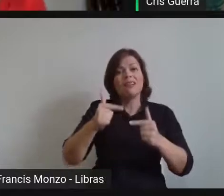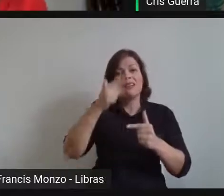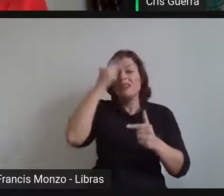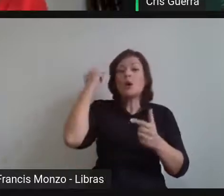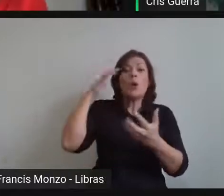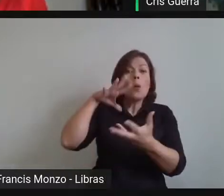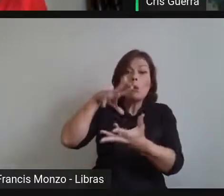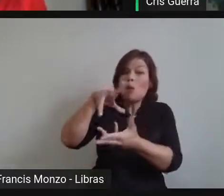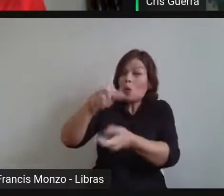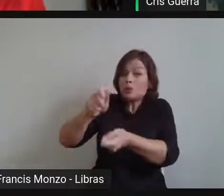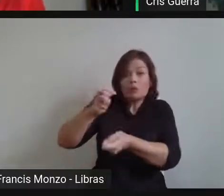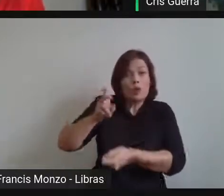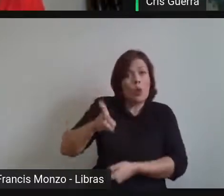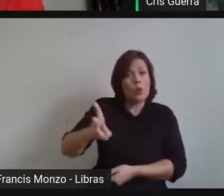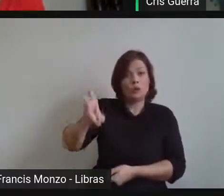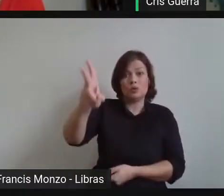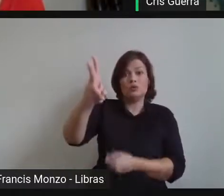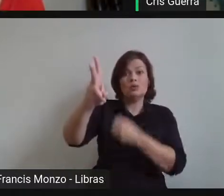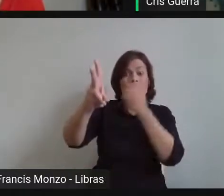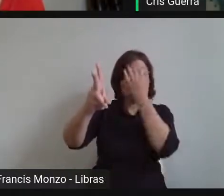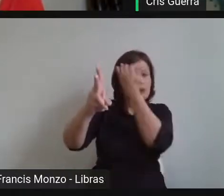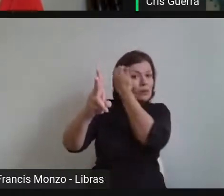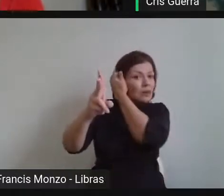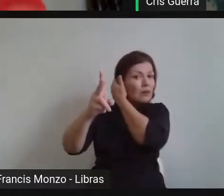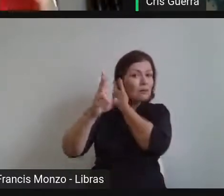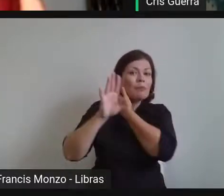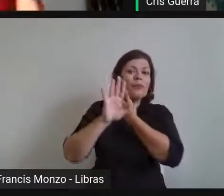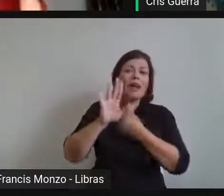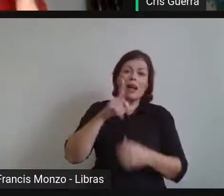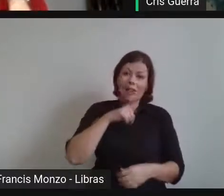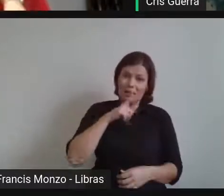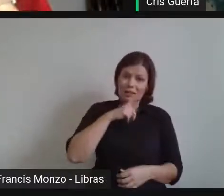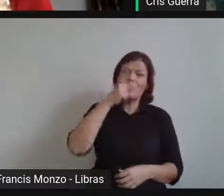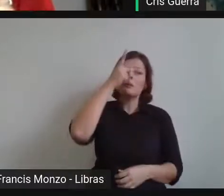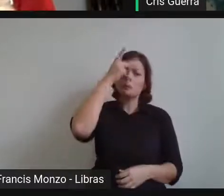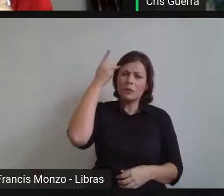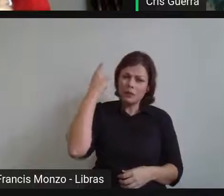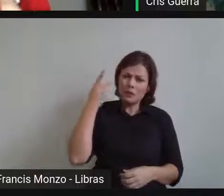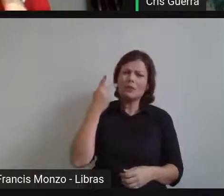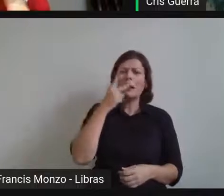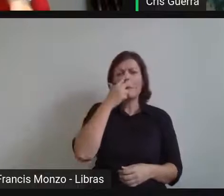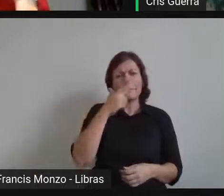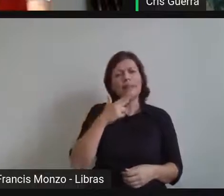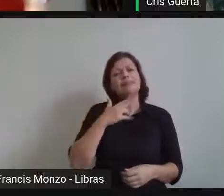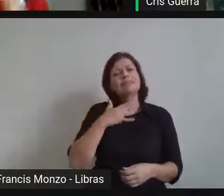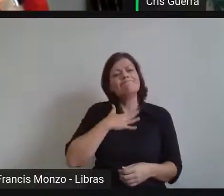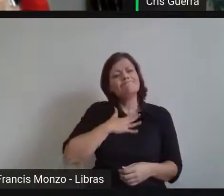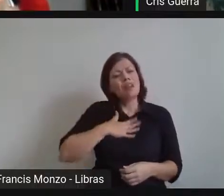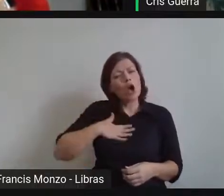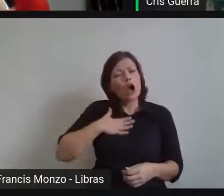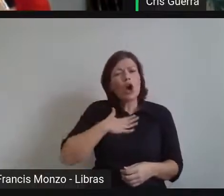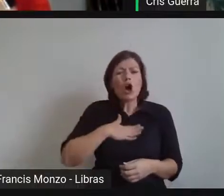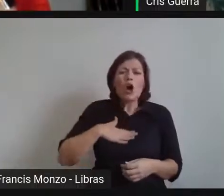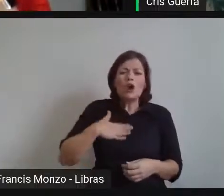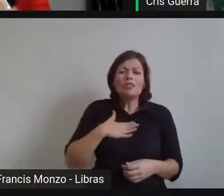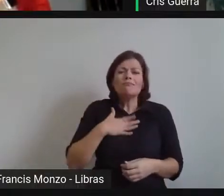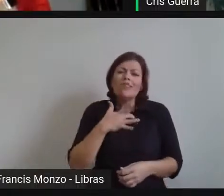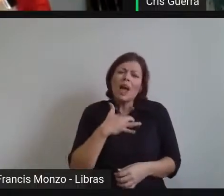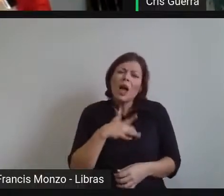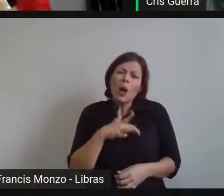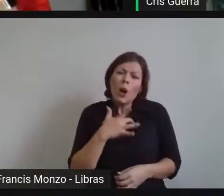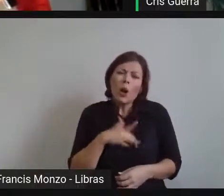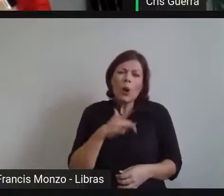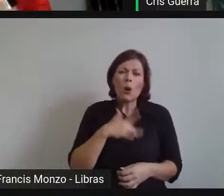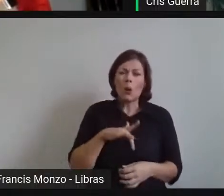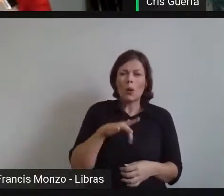É muito cansativo. Mas assim, você vê que tem pessoas que gostam um pouco dessa posição de vitimização, né? E